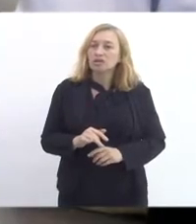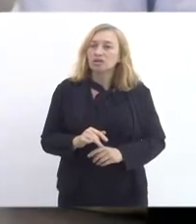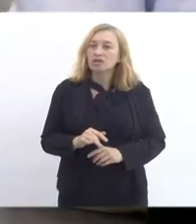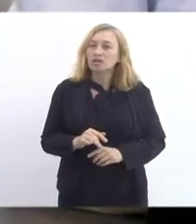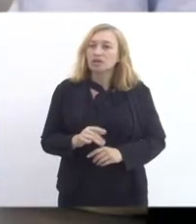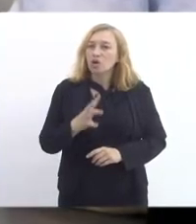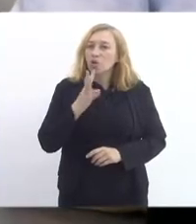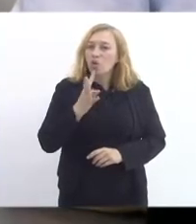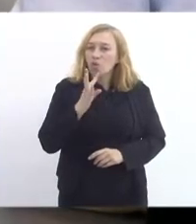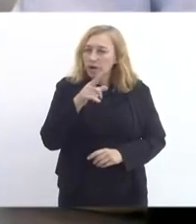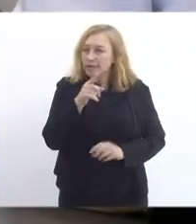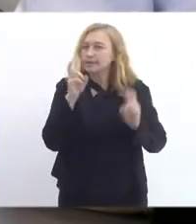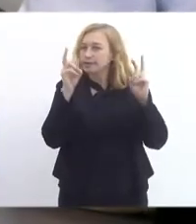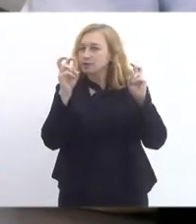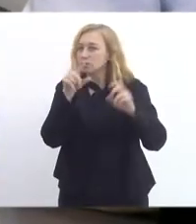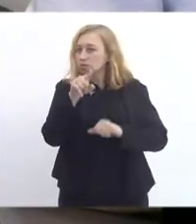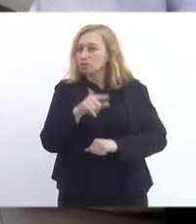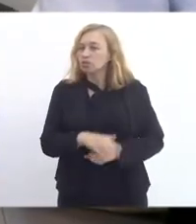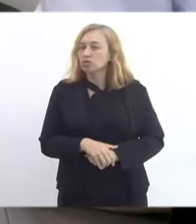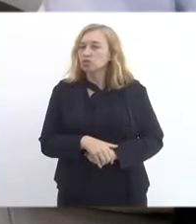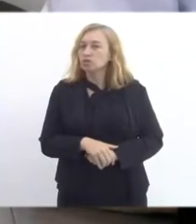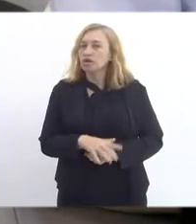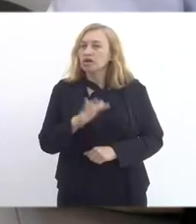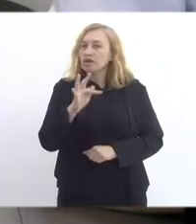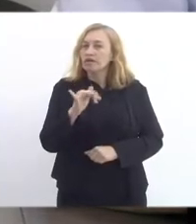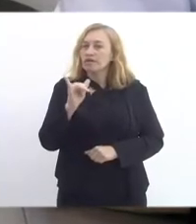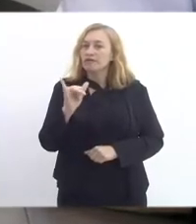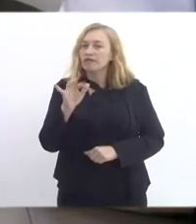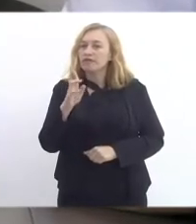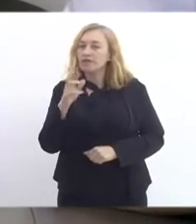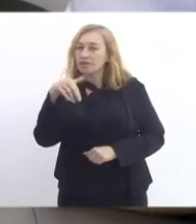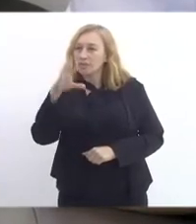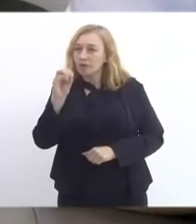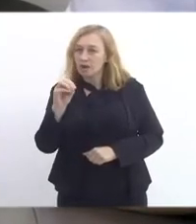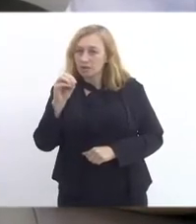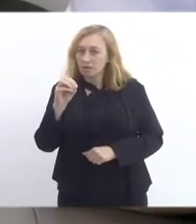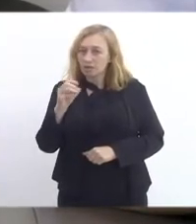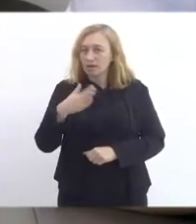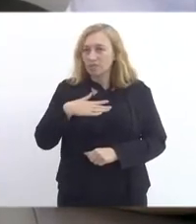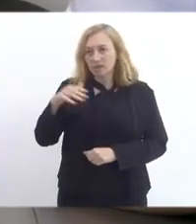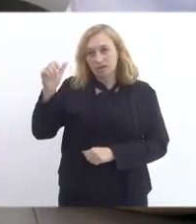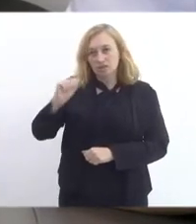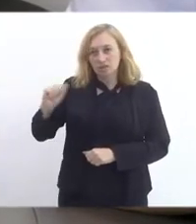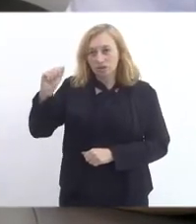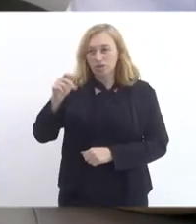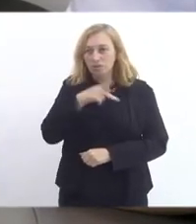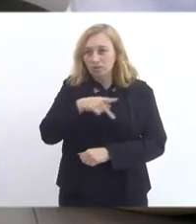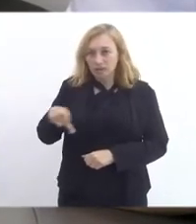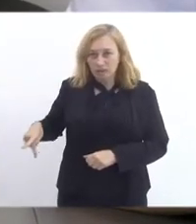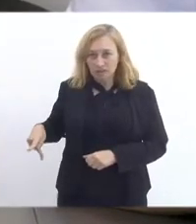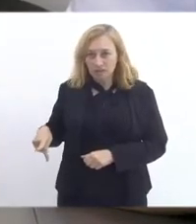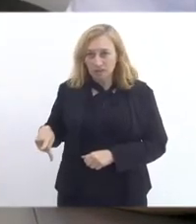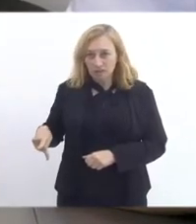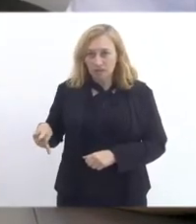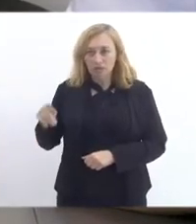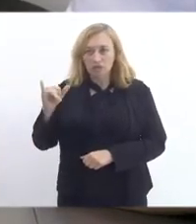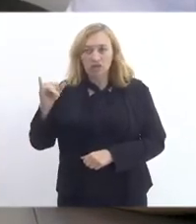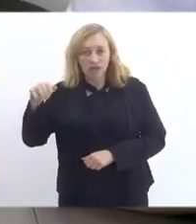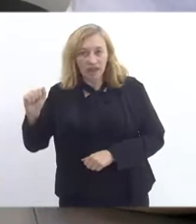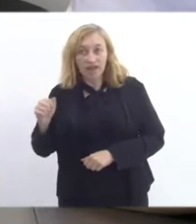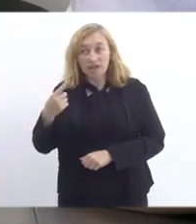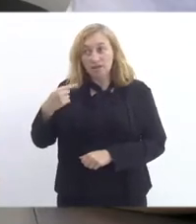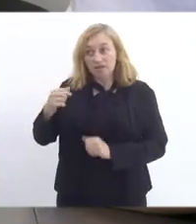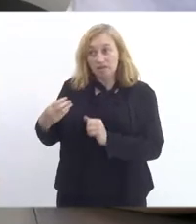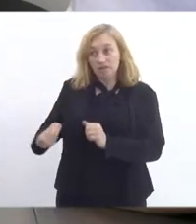reforçar. Eu conheço esse assunto. O Firmino, da minha assessoria, foi presidente do INEA. Talvez ele tivesse. Estava no seminário da ABES. Então, o que